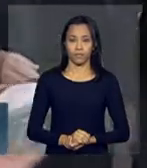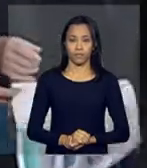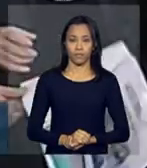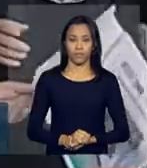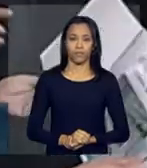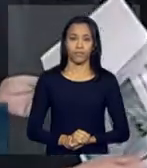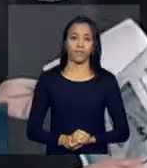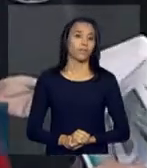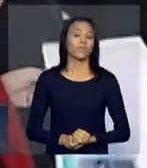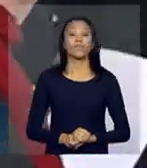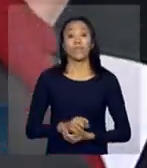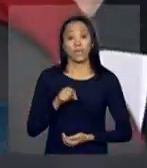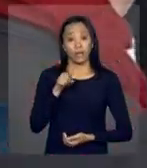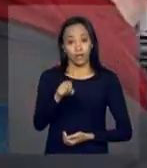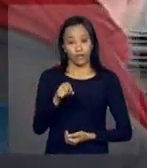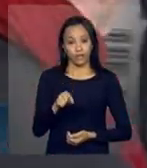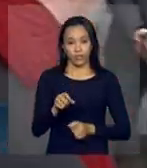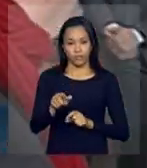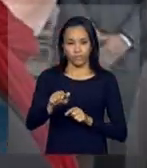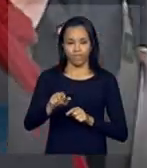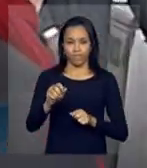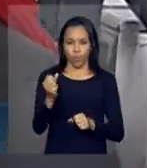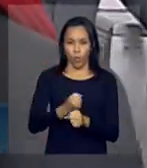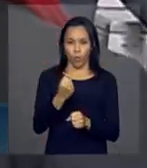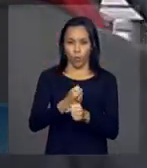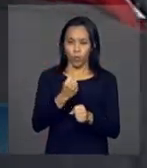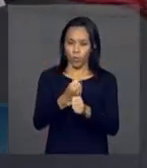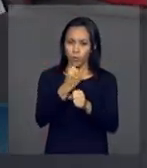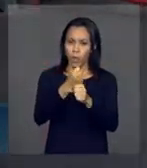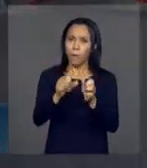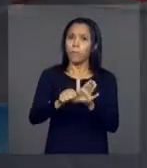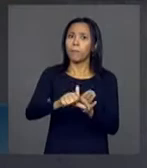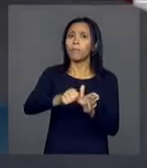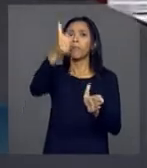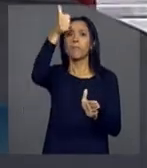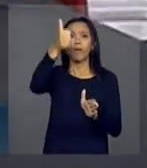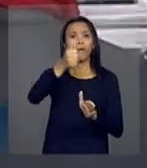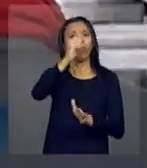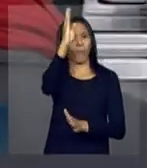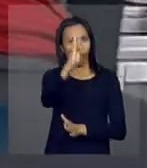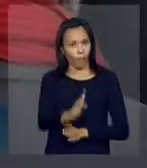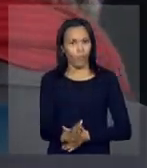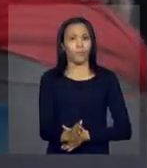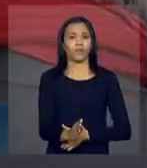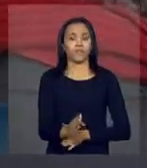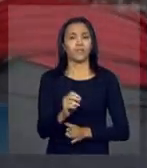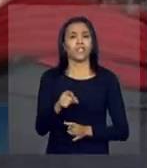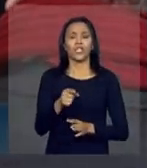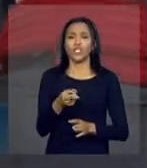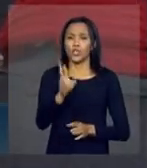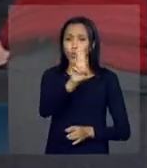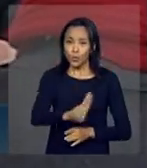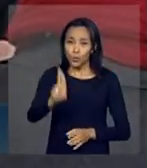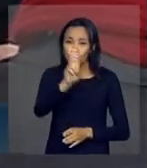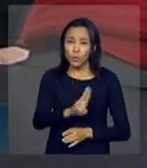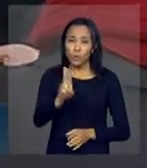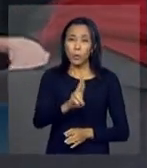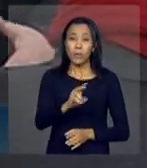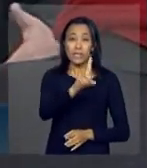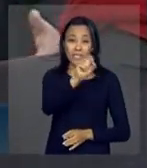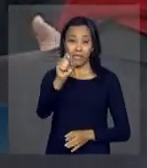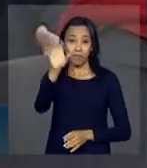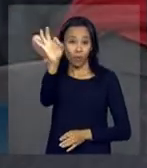O projeto do aeromóvel é pioneiro no país e utilizou 100% de tecnologia